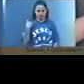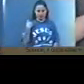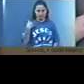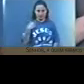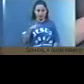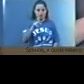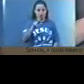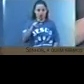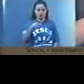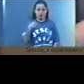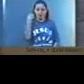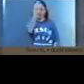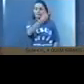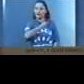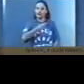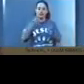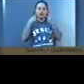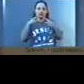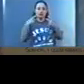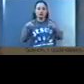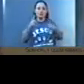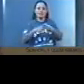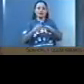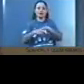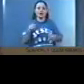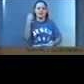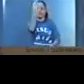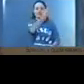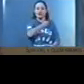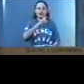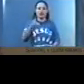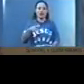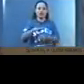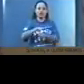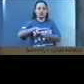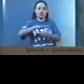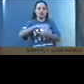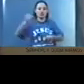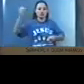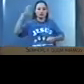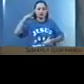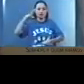Porque ela é cheia de graça. Então a gente devia rezar a Ave Maria assim, feliz Maria,